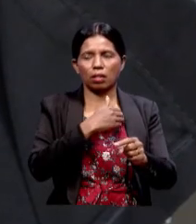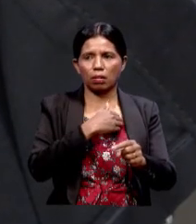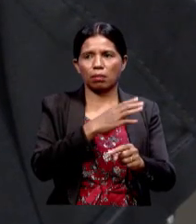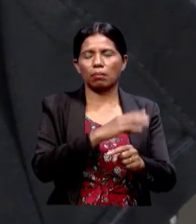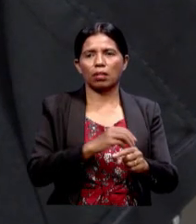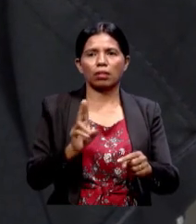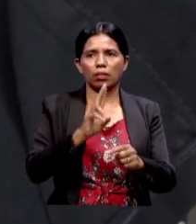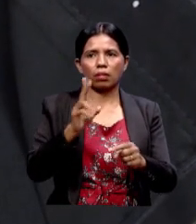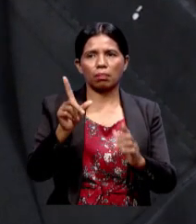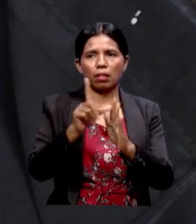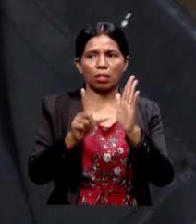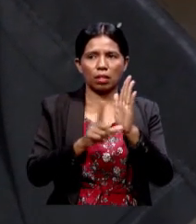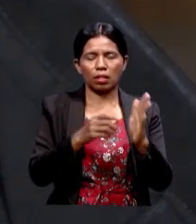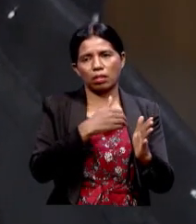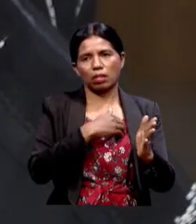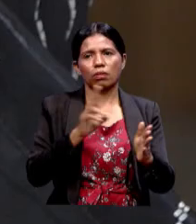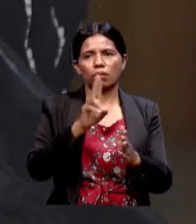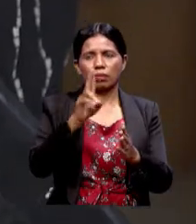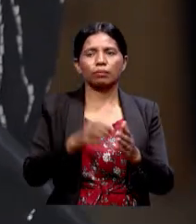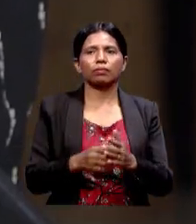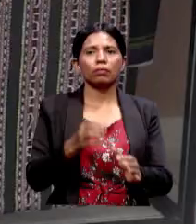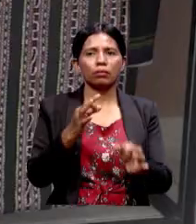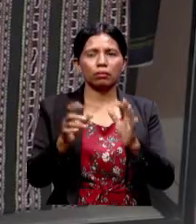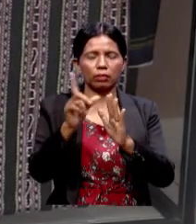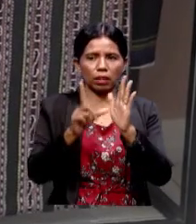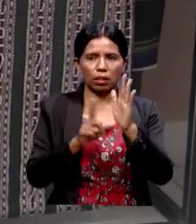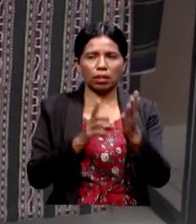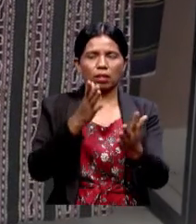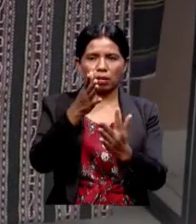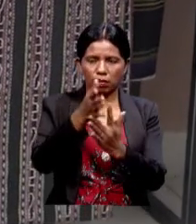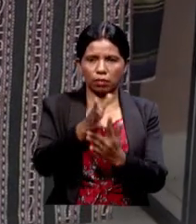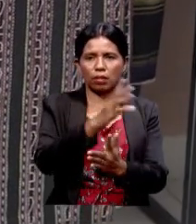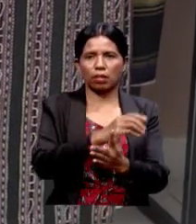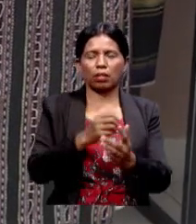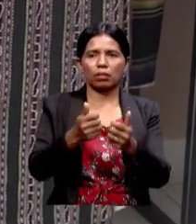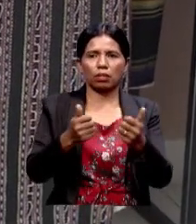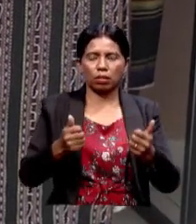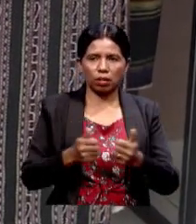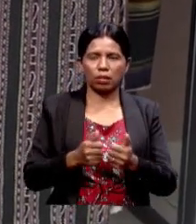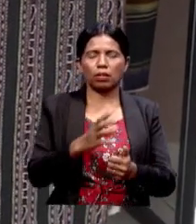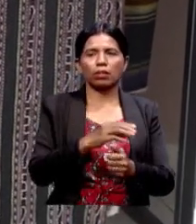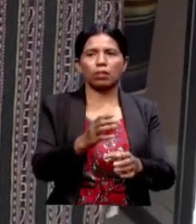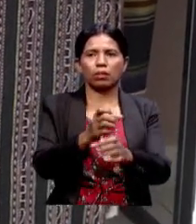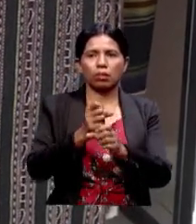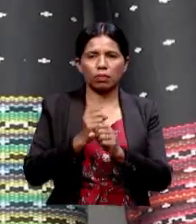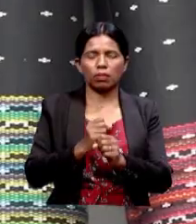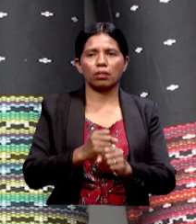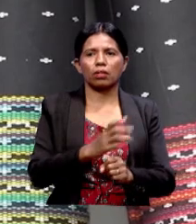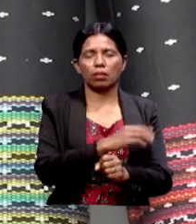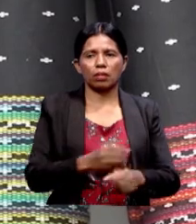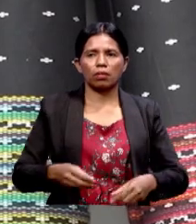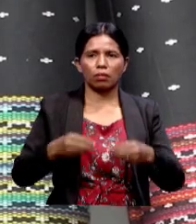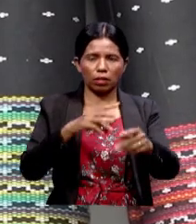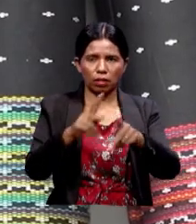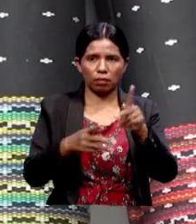ne se dá que tama em vigor. Mas que não é, vai ingira lei ne tama ona em vigor, autoridade competente se foti sanção a soro negociante sira